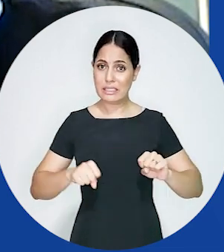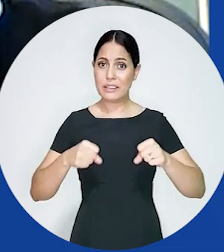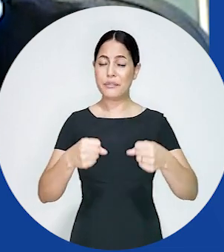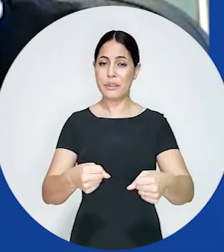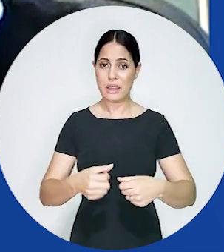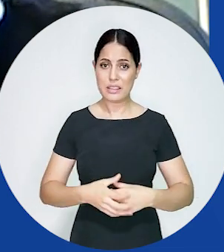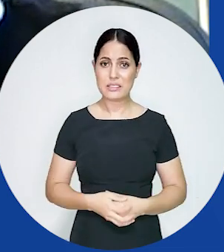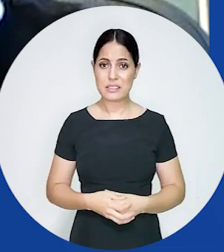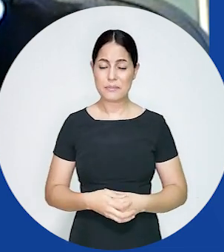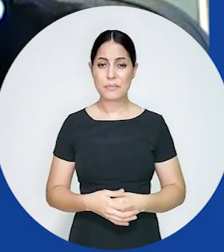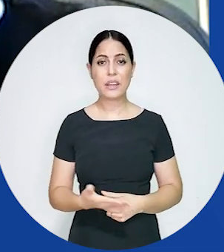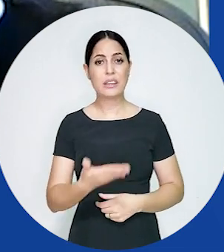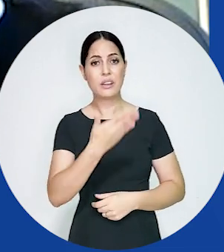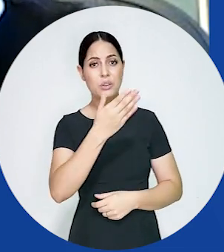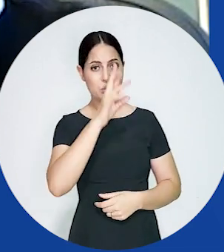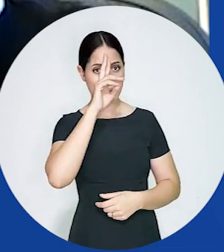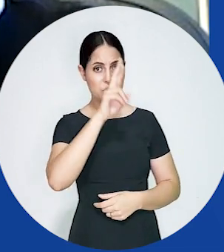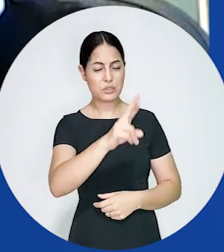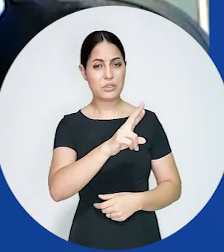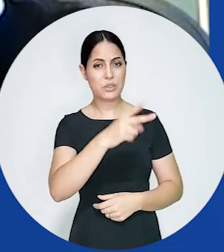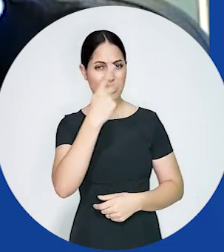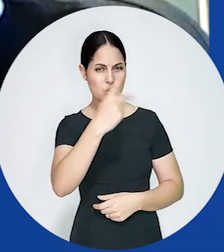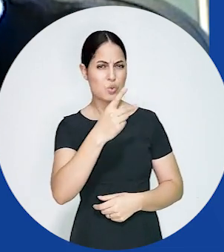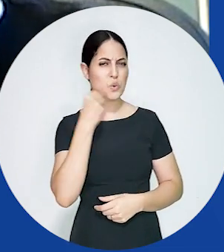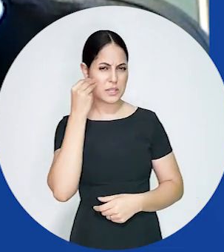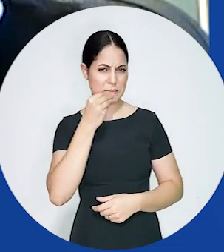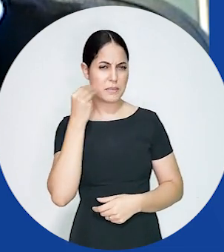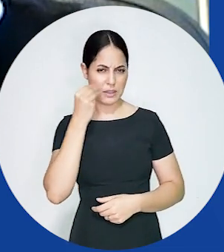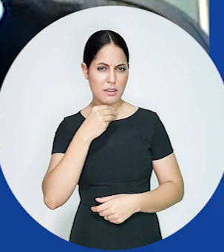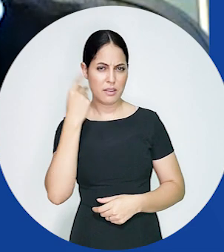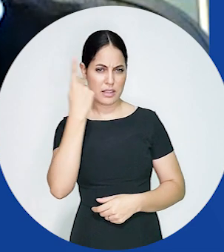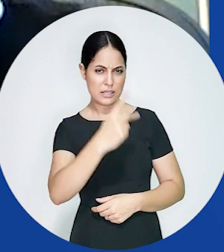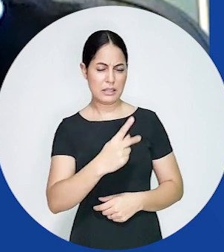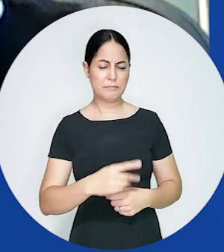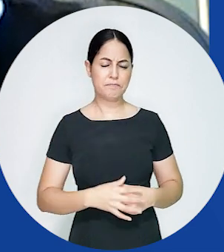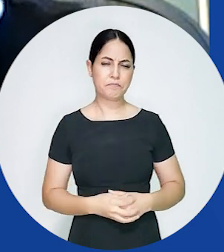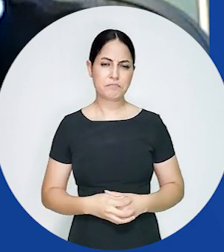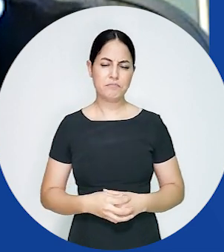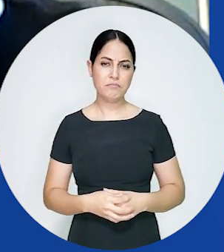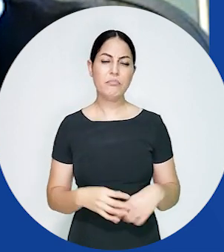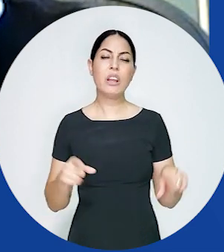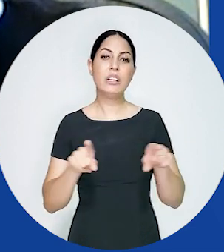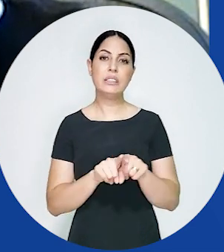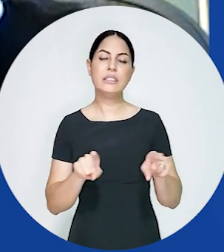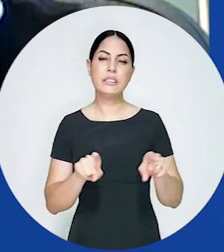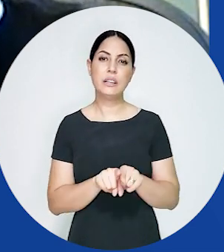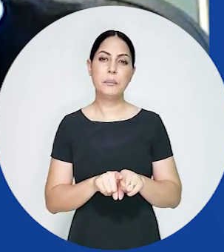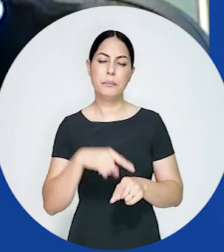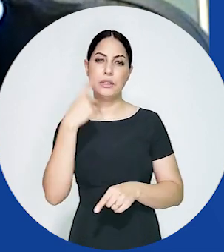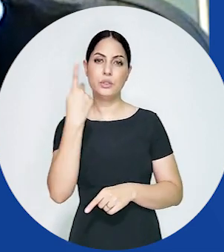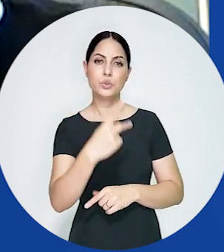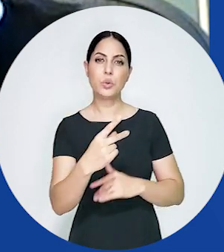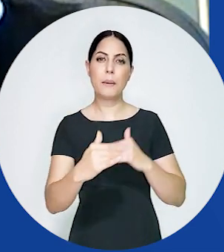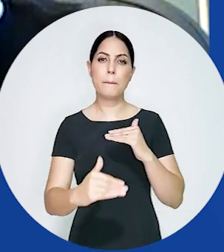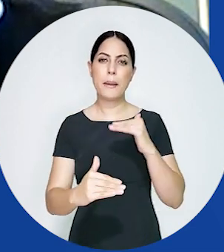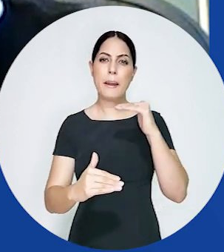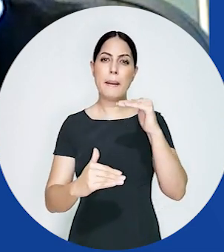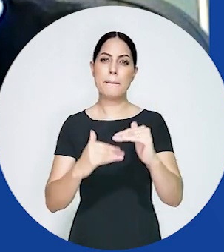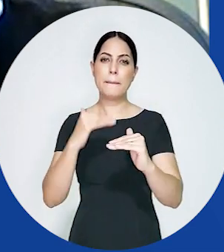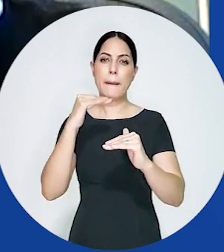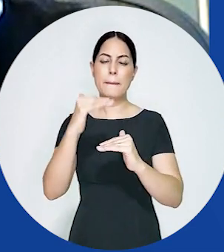lutas em defesa da democracia. Queria que o senhor, do alto não só da sua experiência, mas também da